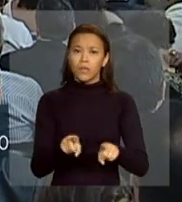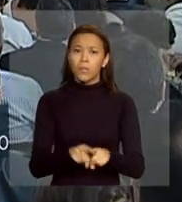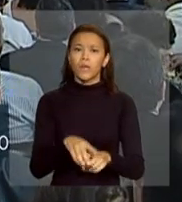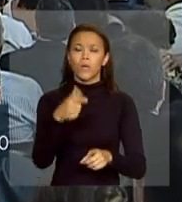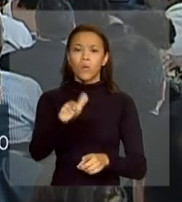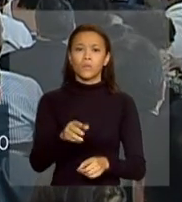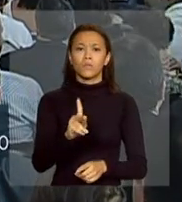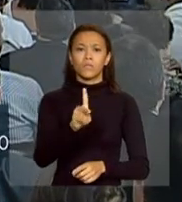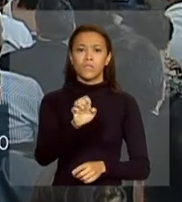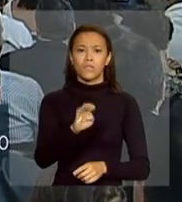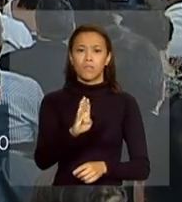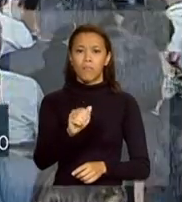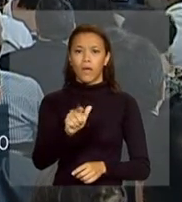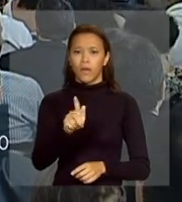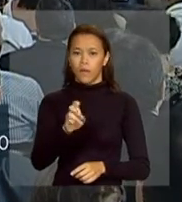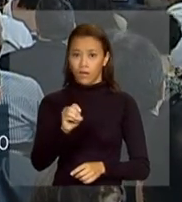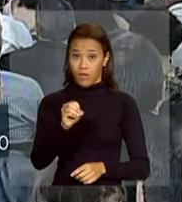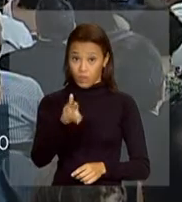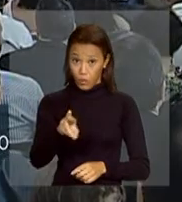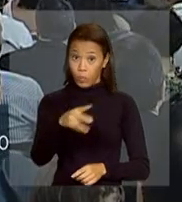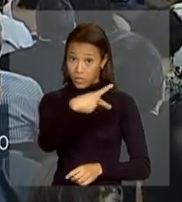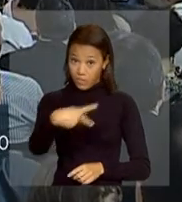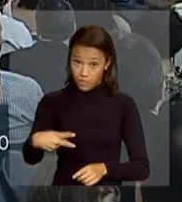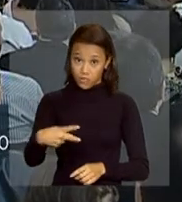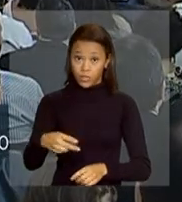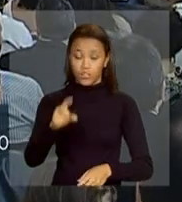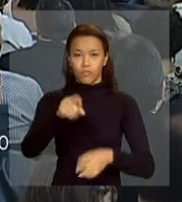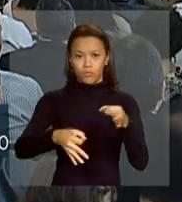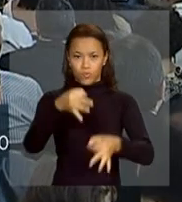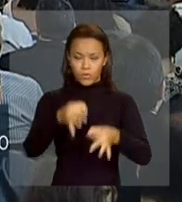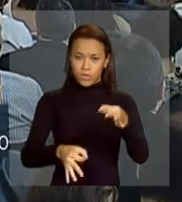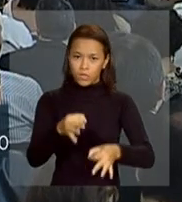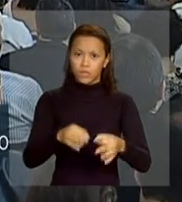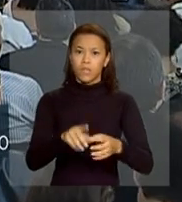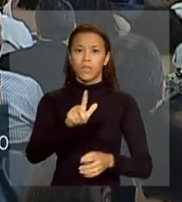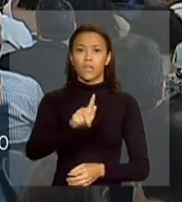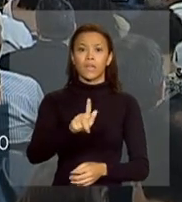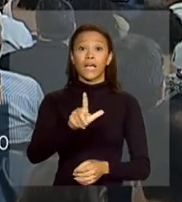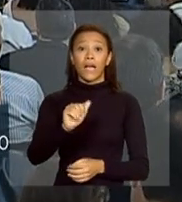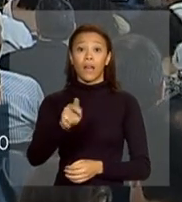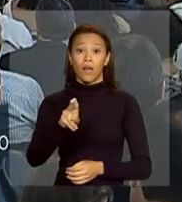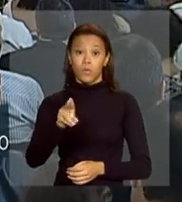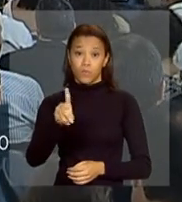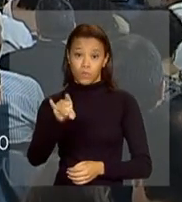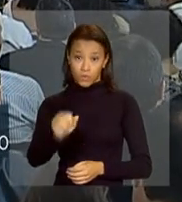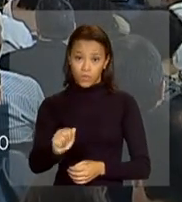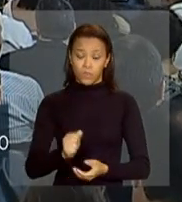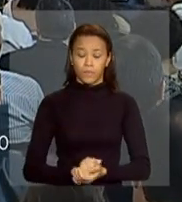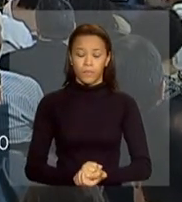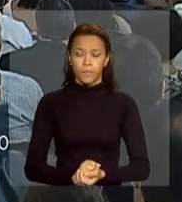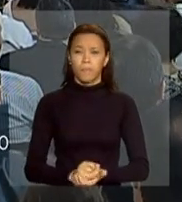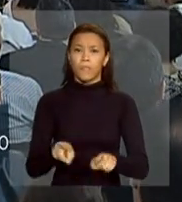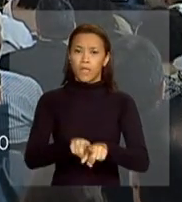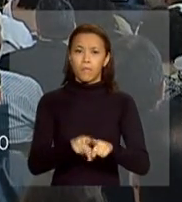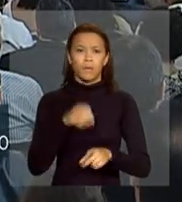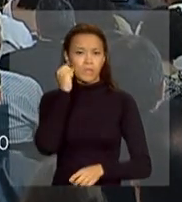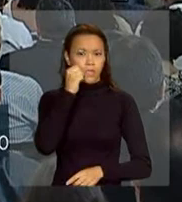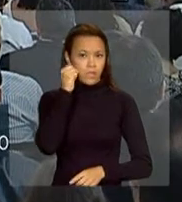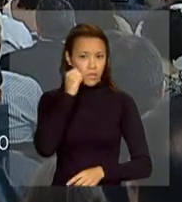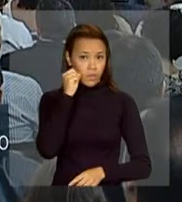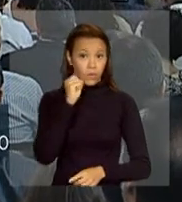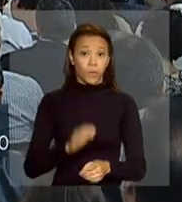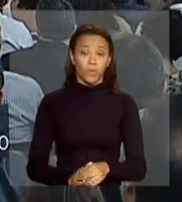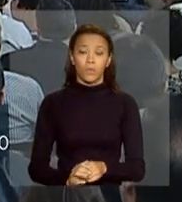Desembargador Ivan Sartori presidente do Tribunal de Justiça Dra Cláudia Sartori Senador da